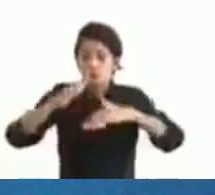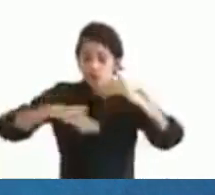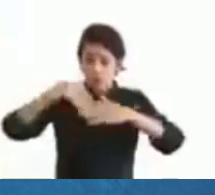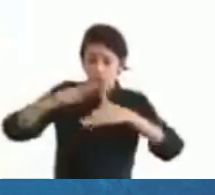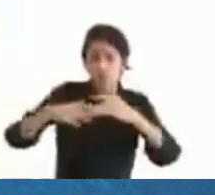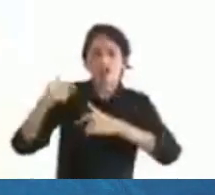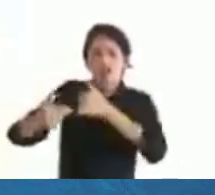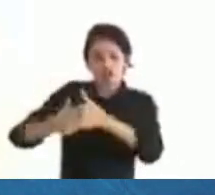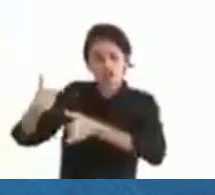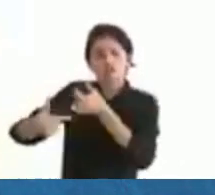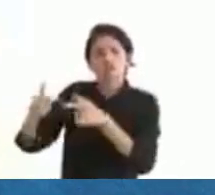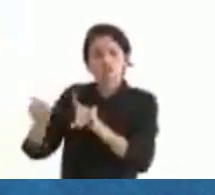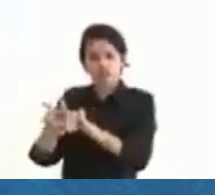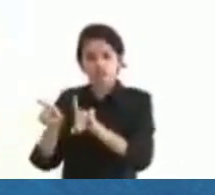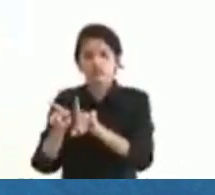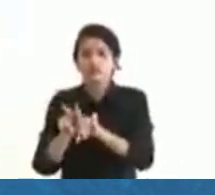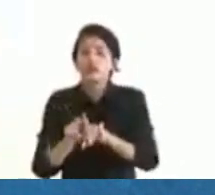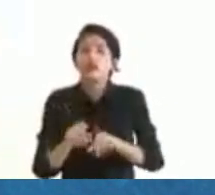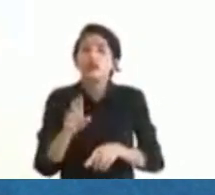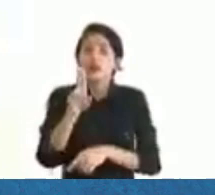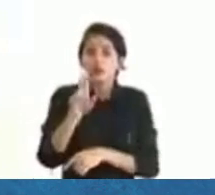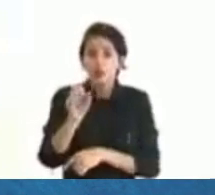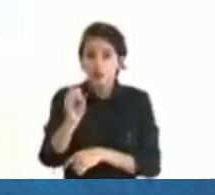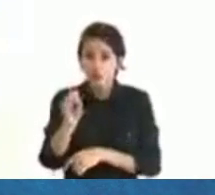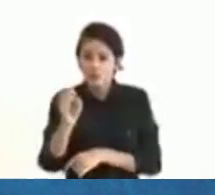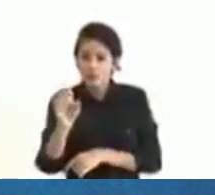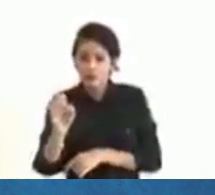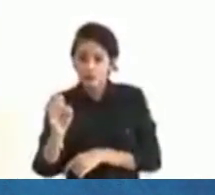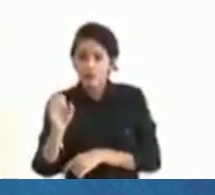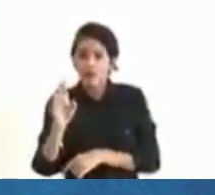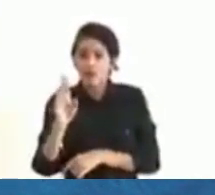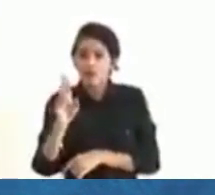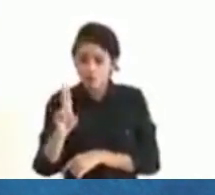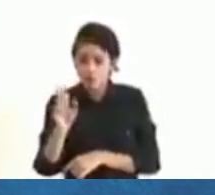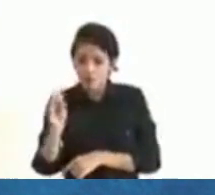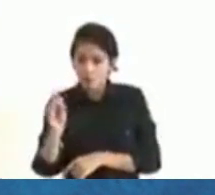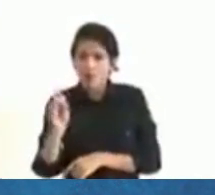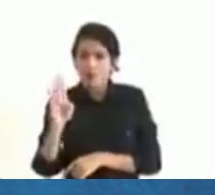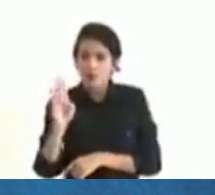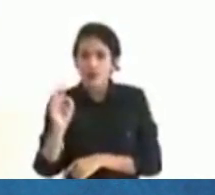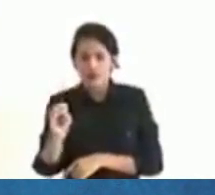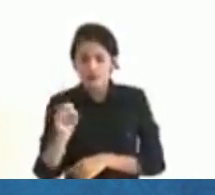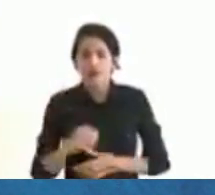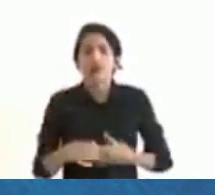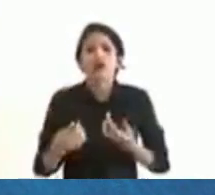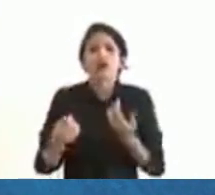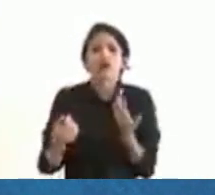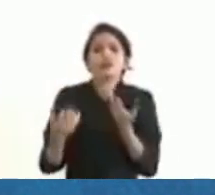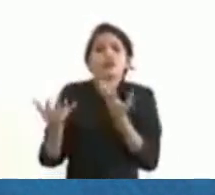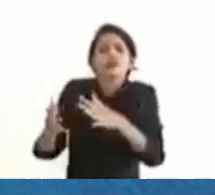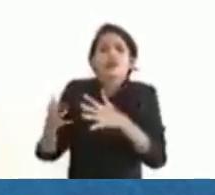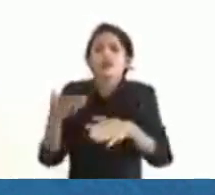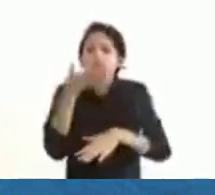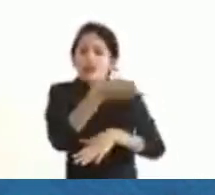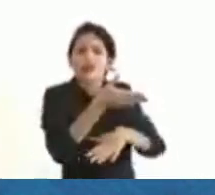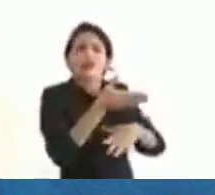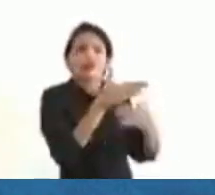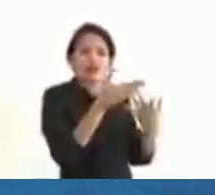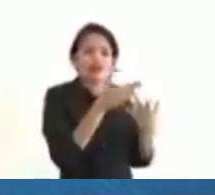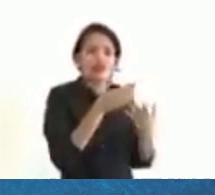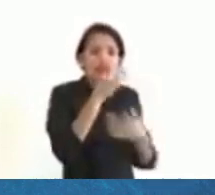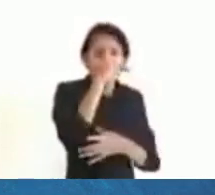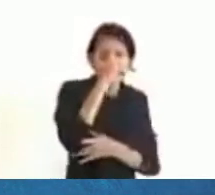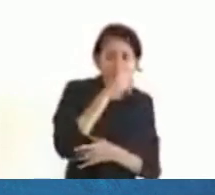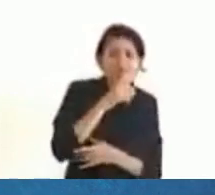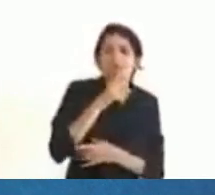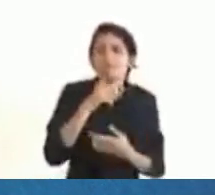lá na ponta atendendo, sobretudo nas UBSs. A gente não quer que os nossos pacientes precisem buscar ajuda no sistema de